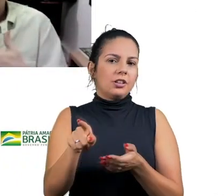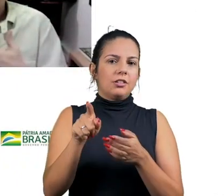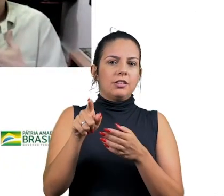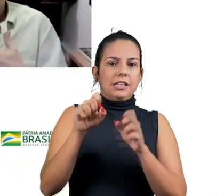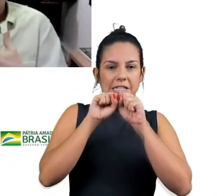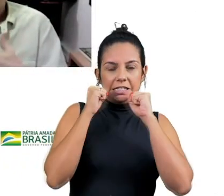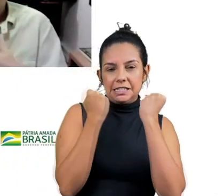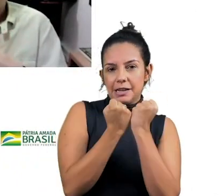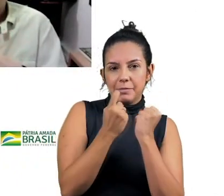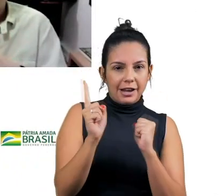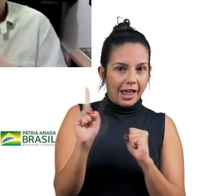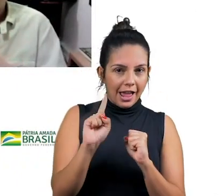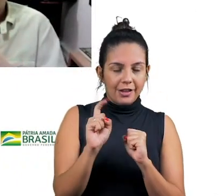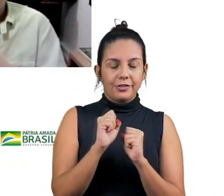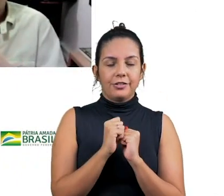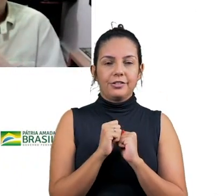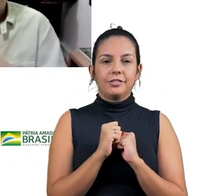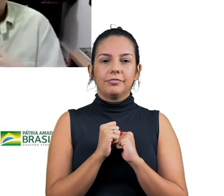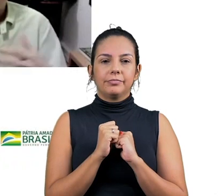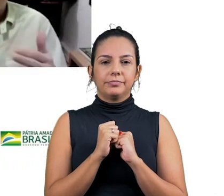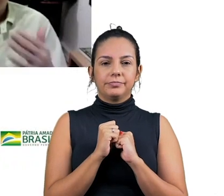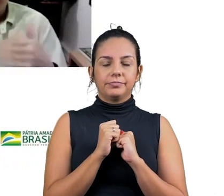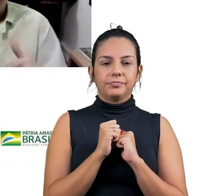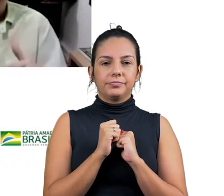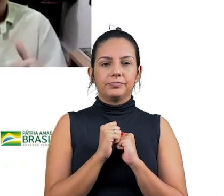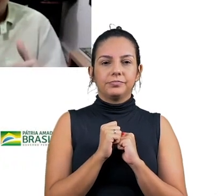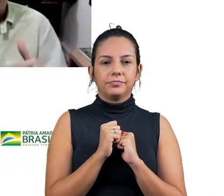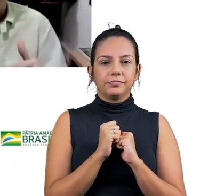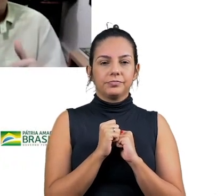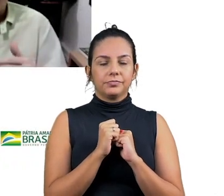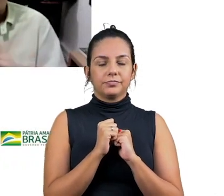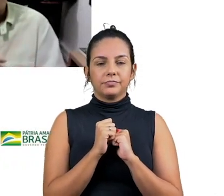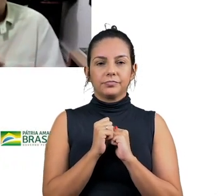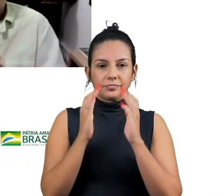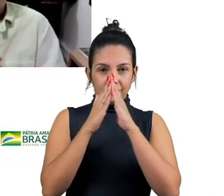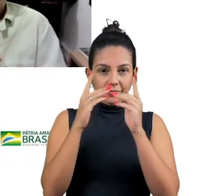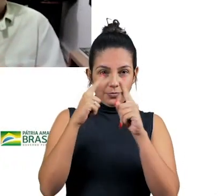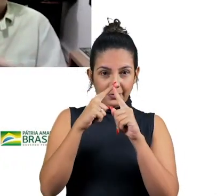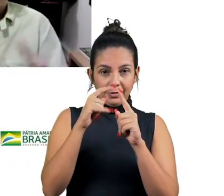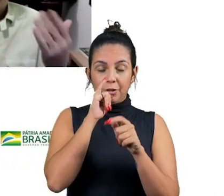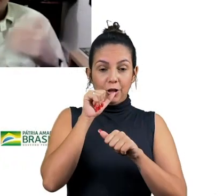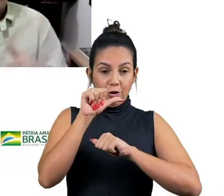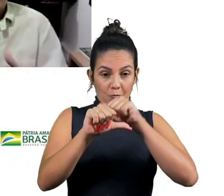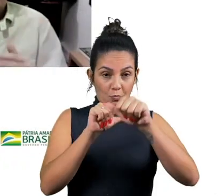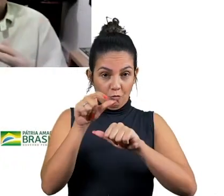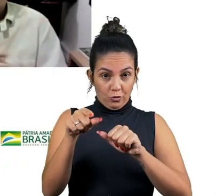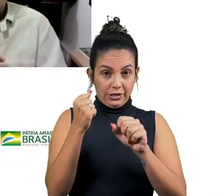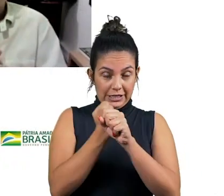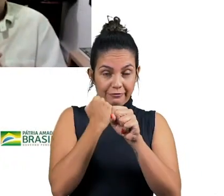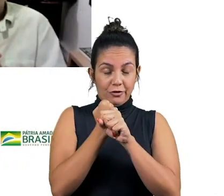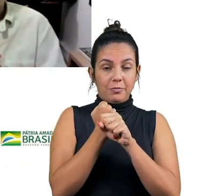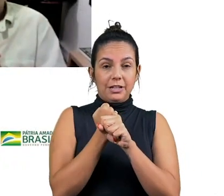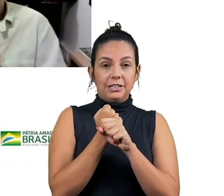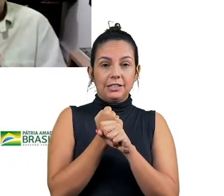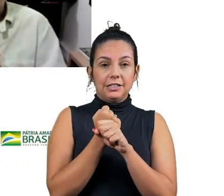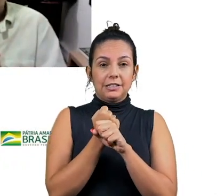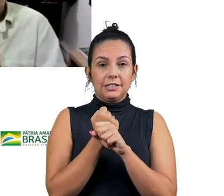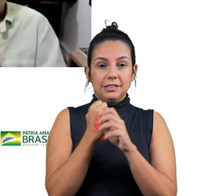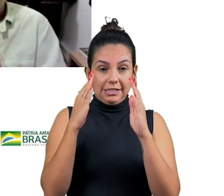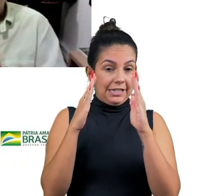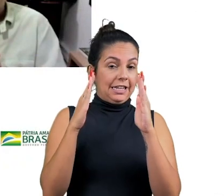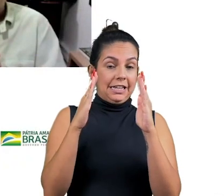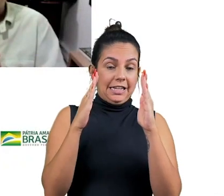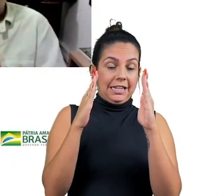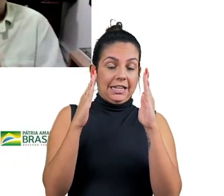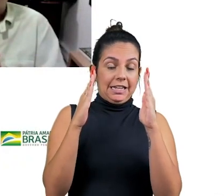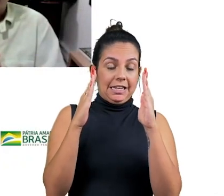seminário, né, quer dizer, no caso da igreja reformada, né, dos